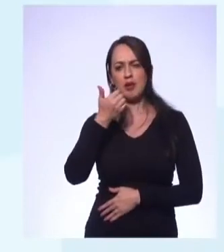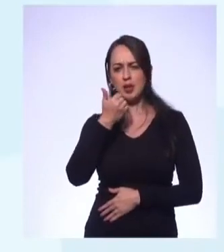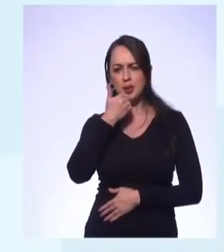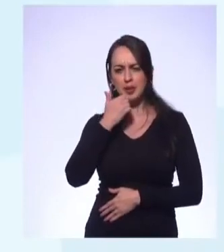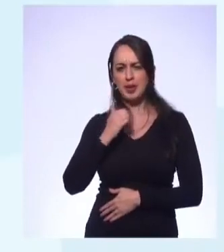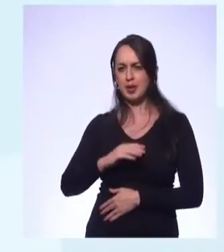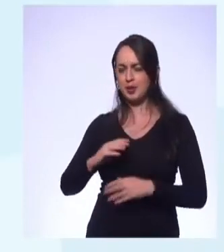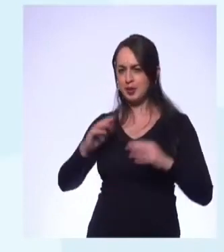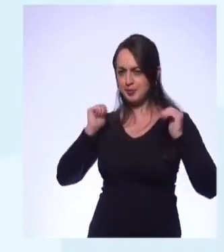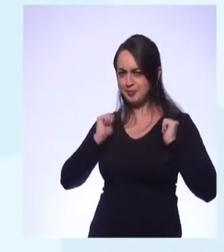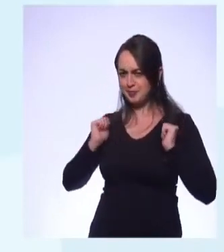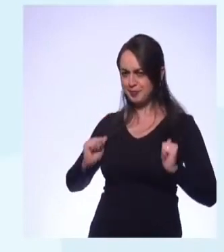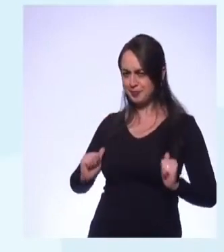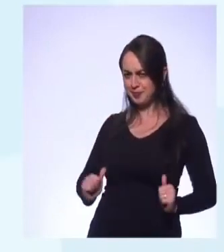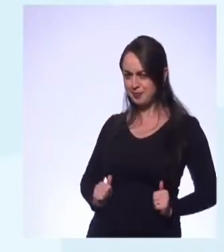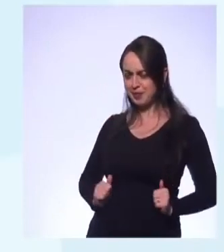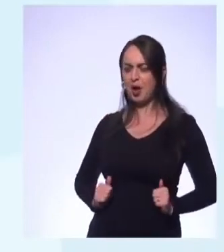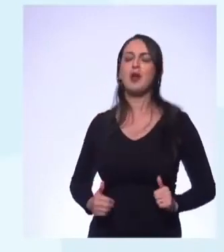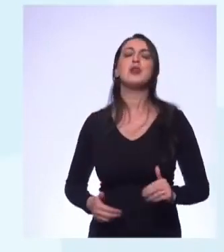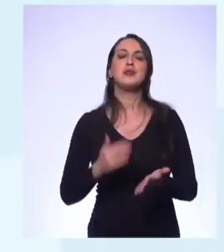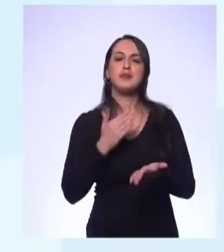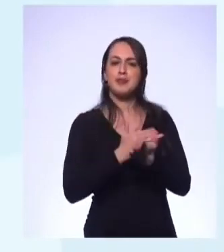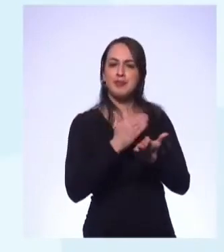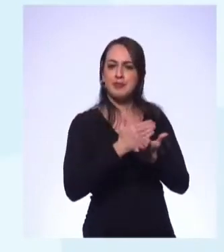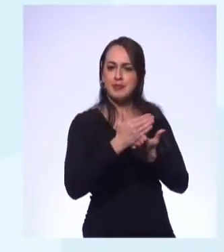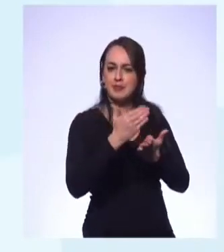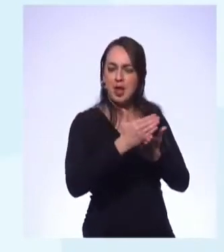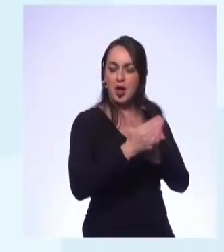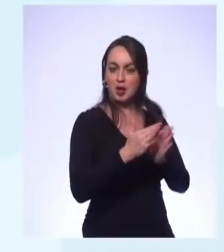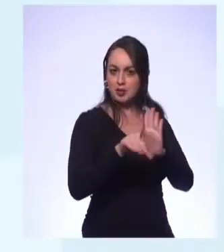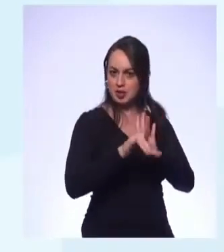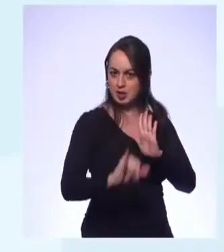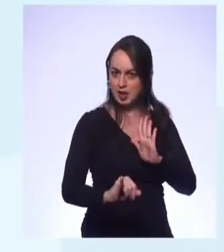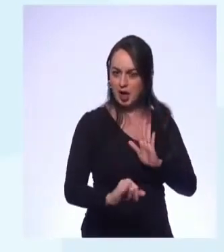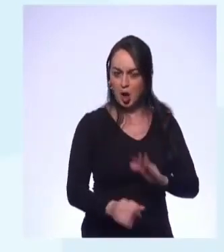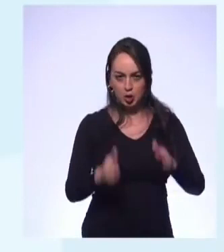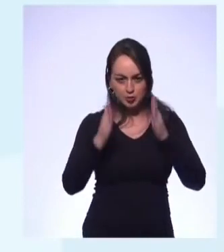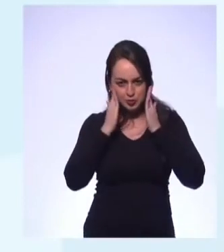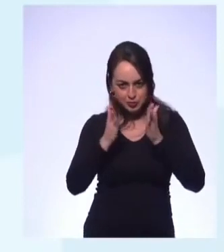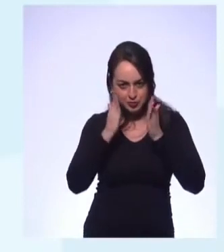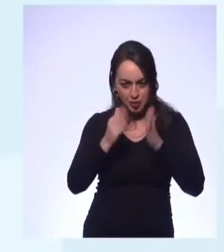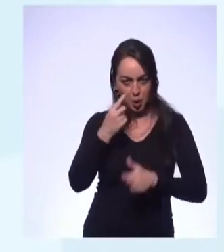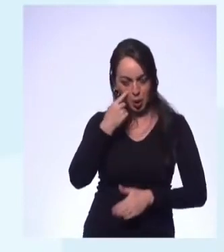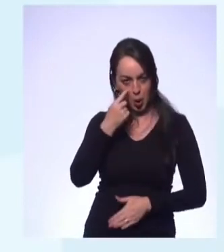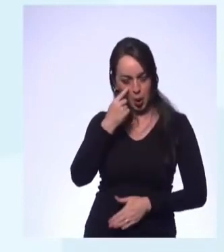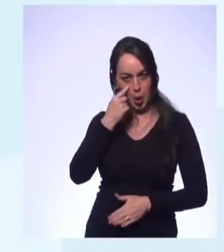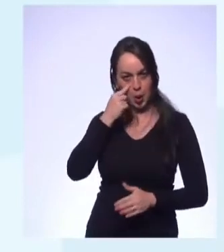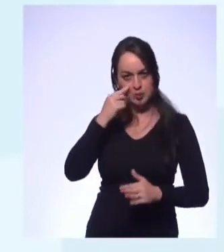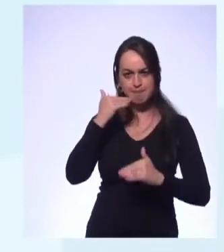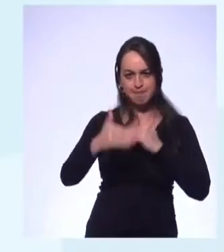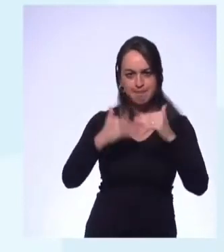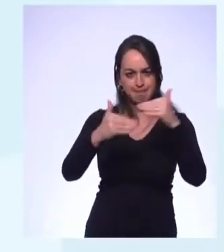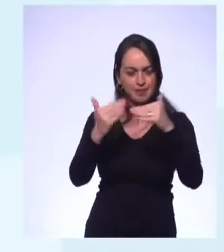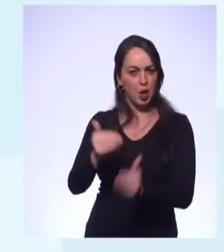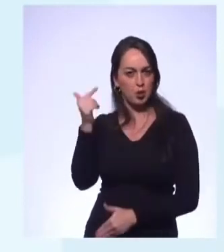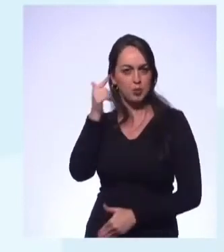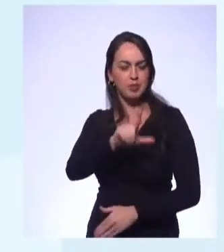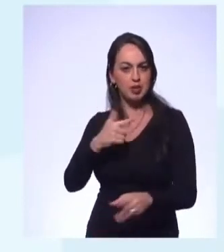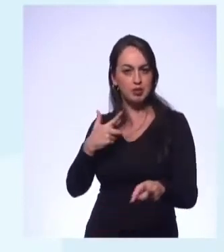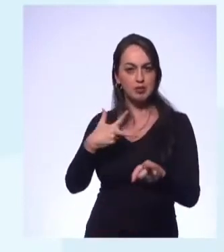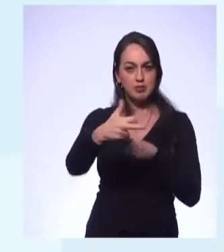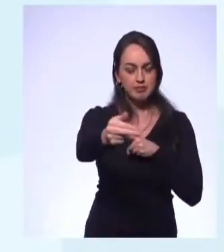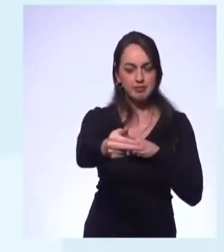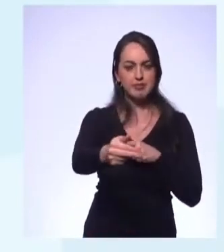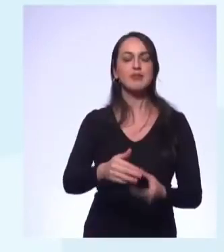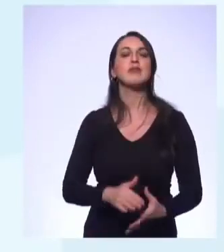crista, seguir a ordem da lista, manter os olhos na pista para chegar à conquista. Esse é